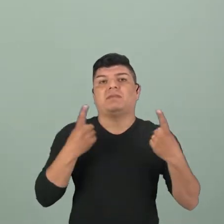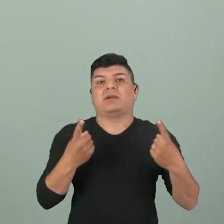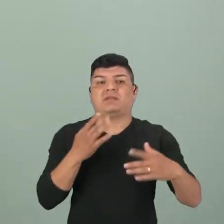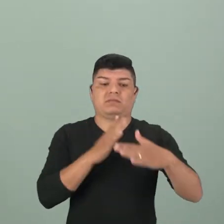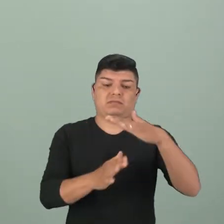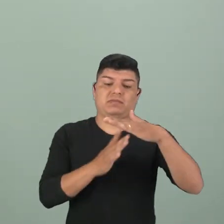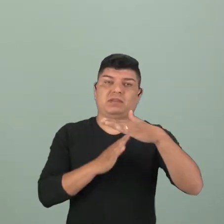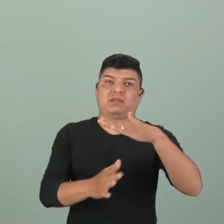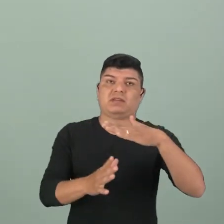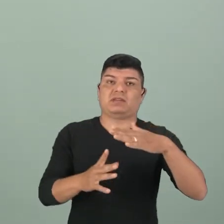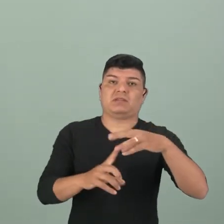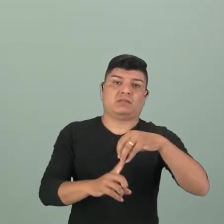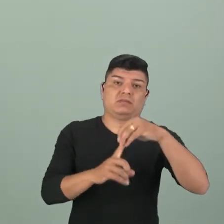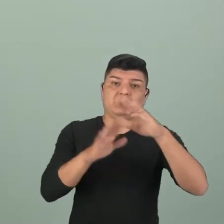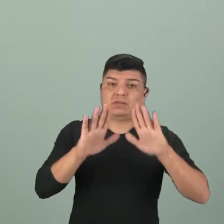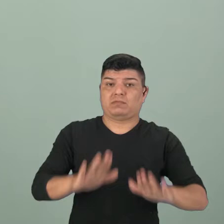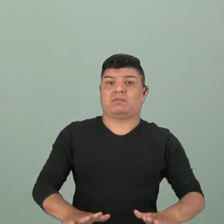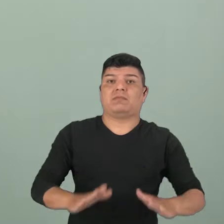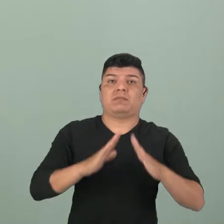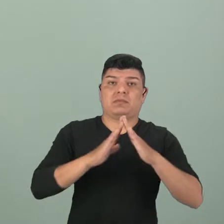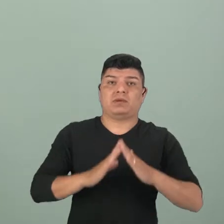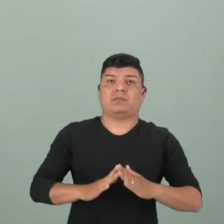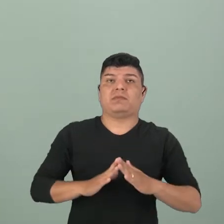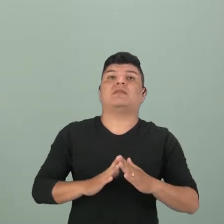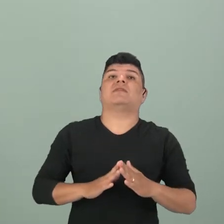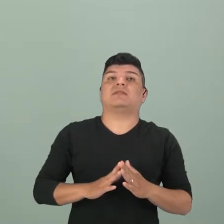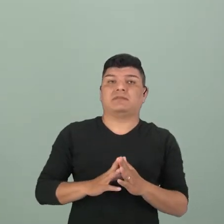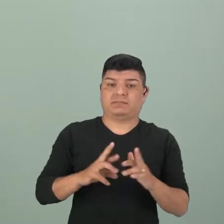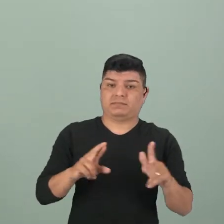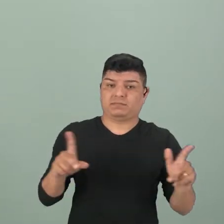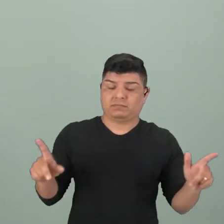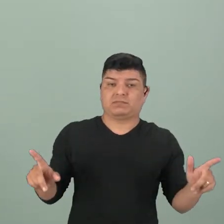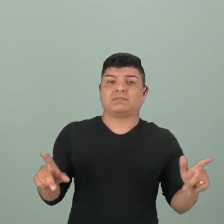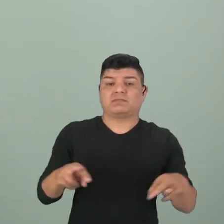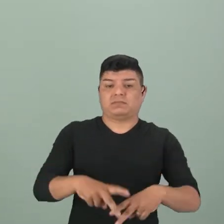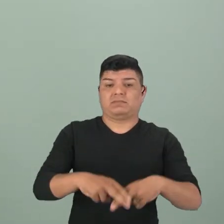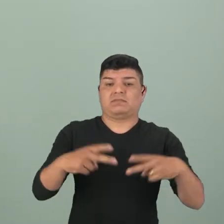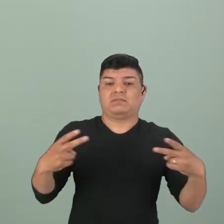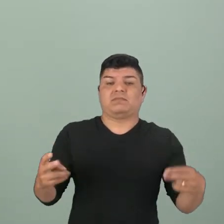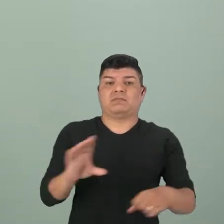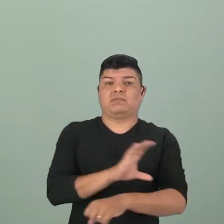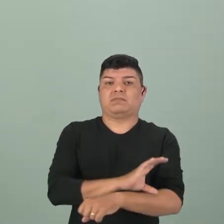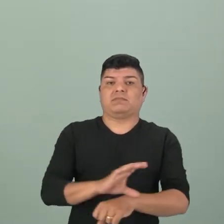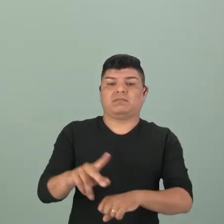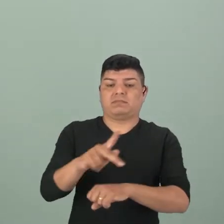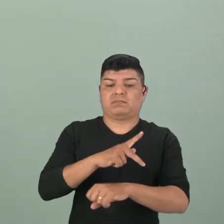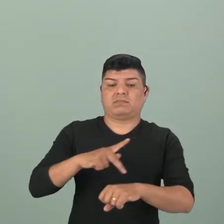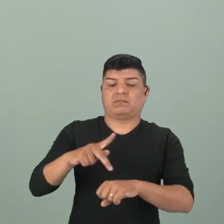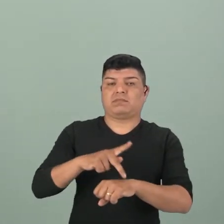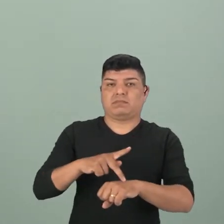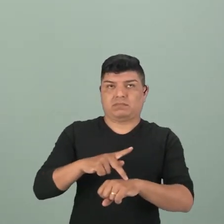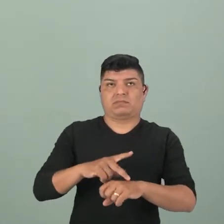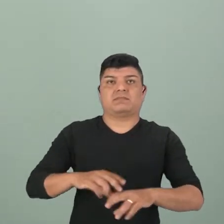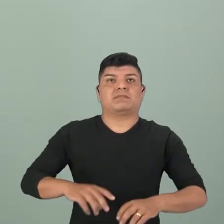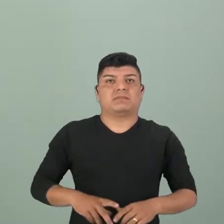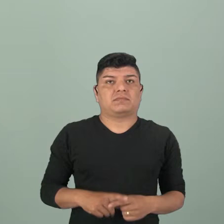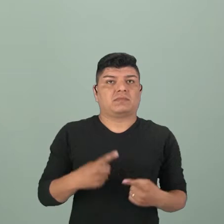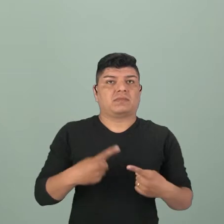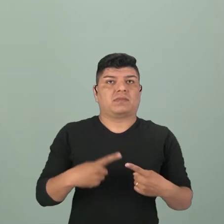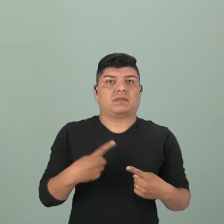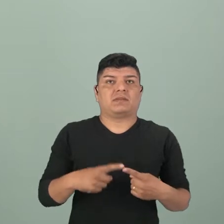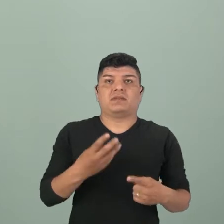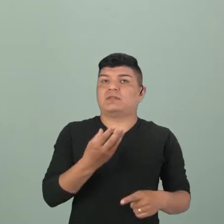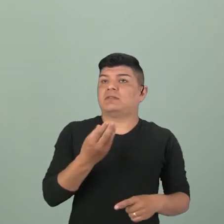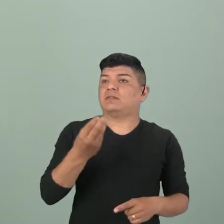falo migrações definitivas para morar, aí é que eu estou mexendo com a questão étnica, cultural daquele país. Eu estou mexendo com a etnia, porque aí